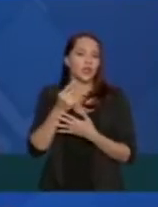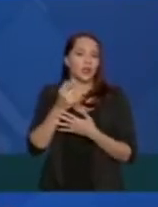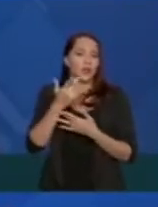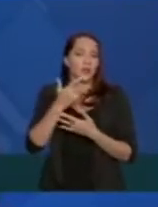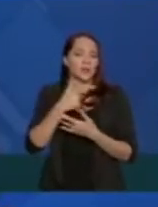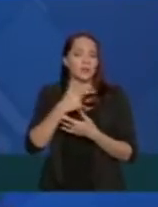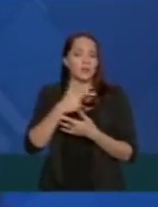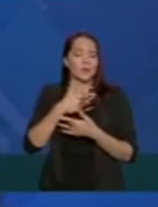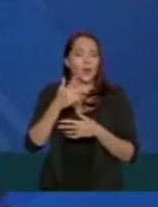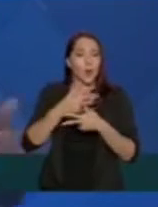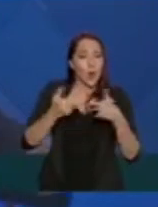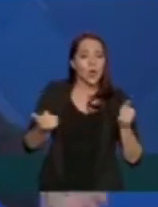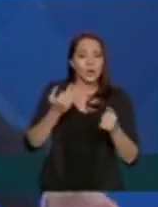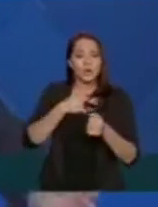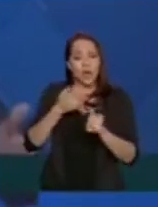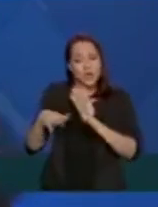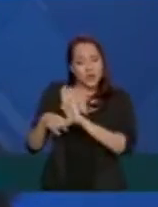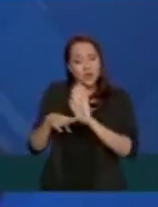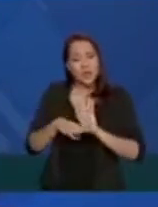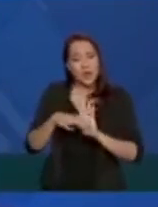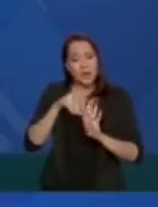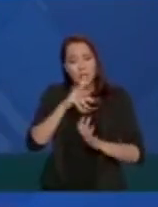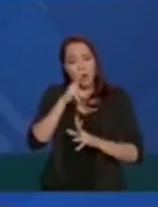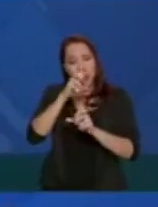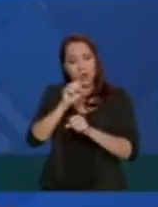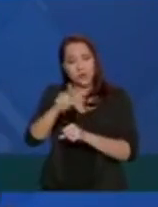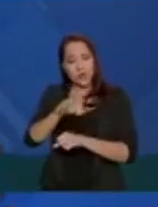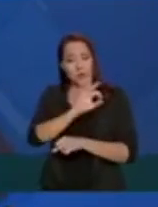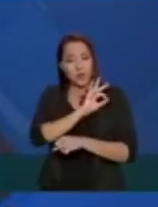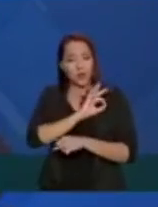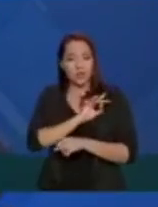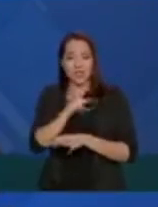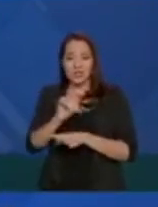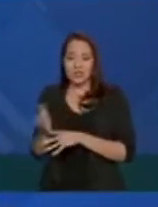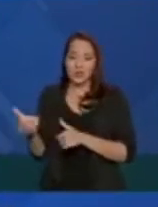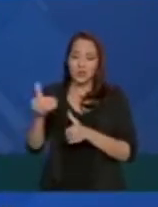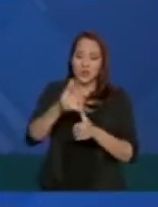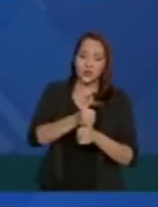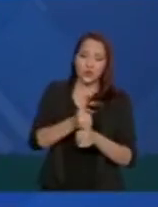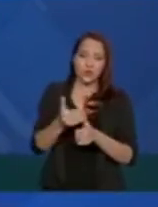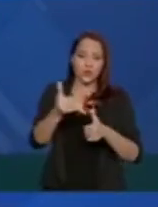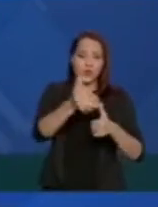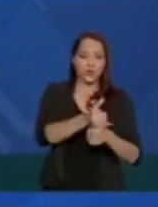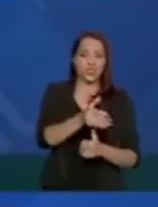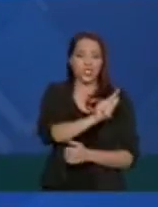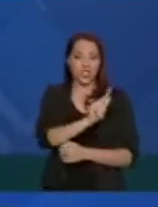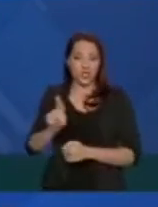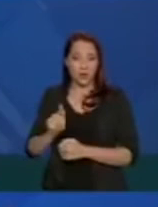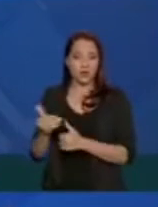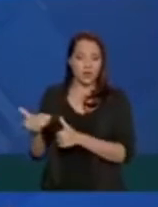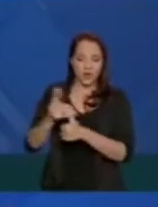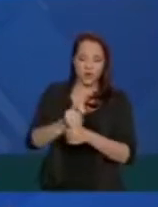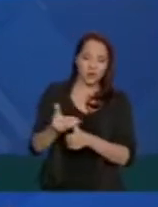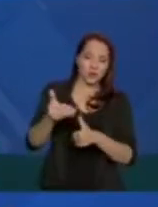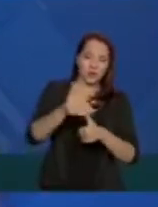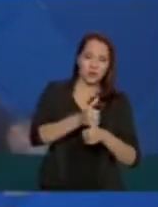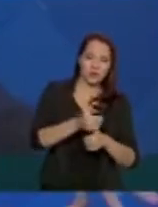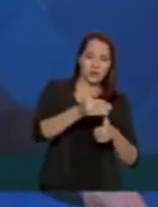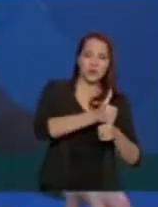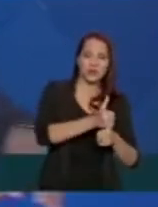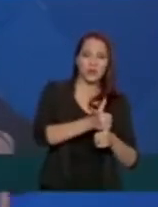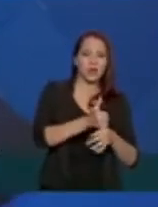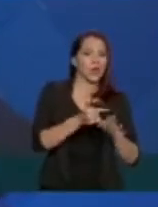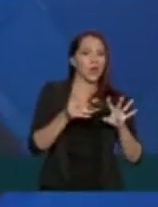para fortalecer as polícias. Cada vez que você tem uma substituição nos cargos de gestão, naqueles que são gestores, ordenadores de